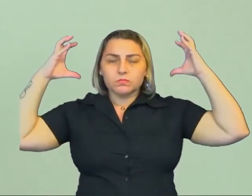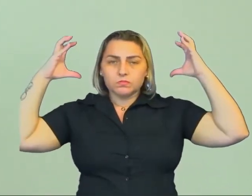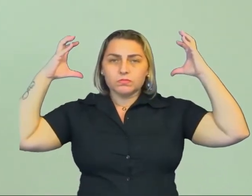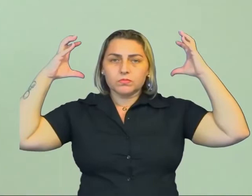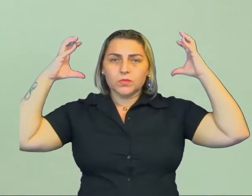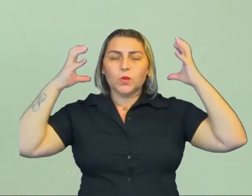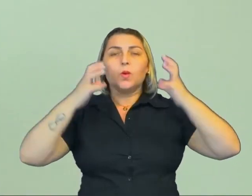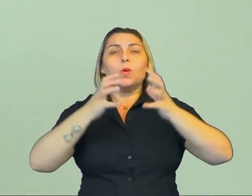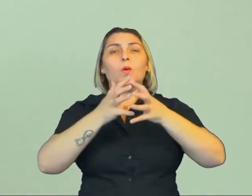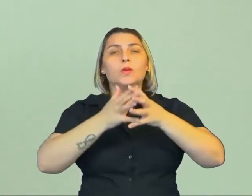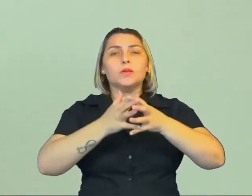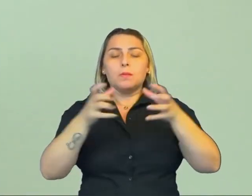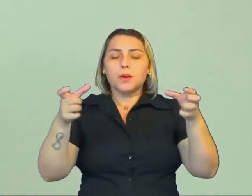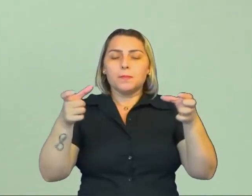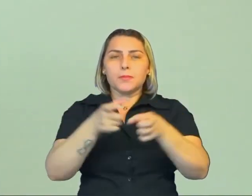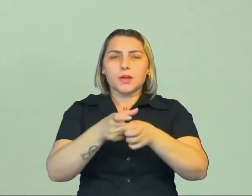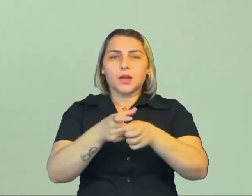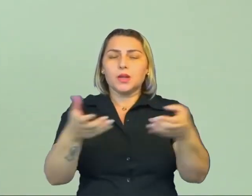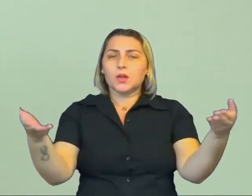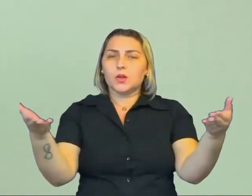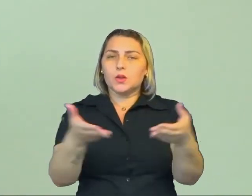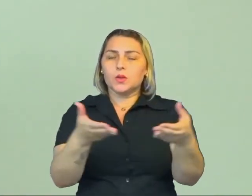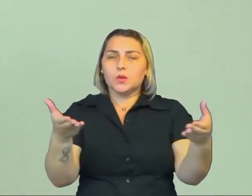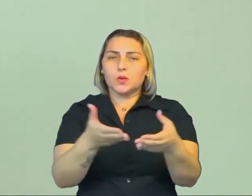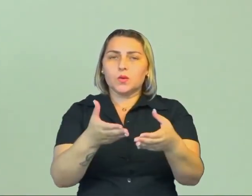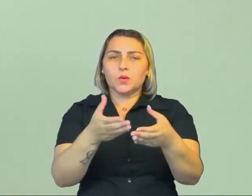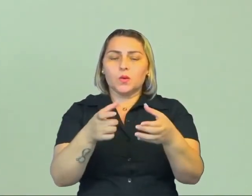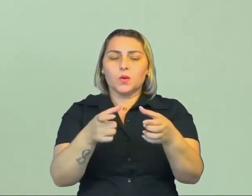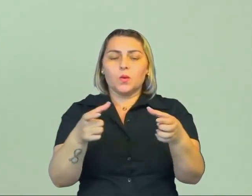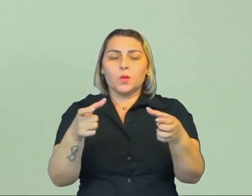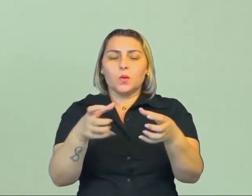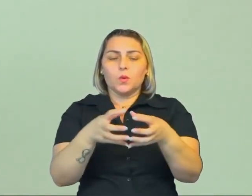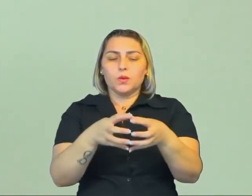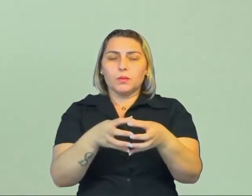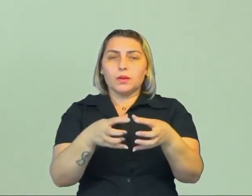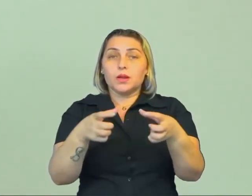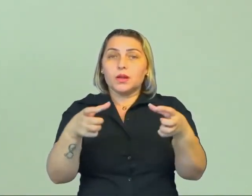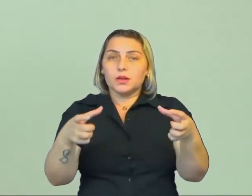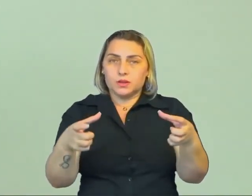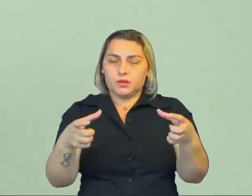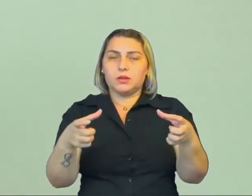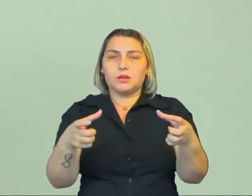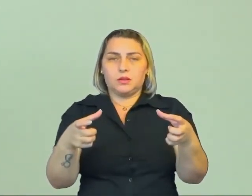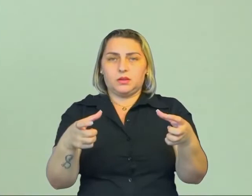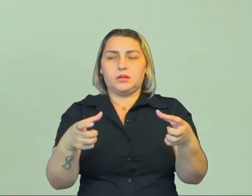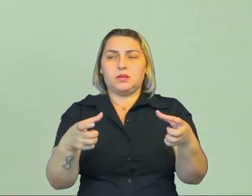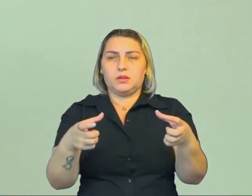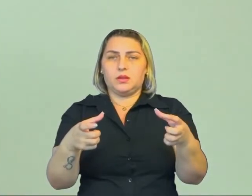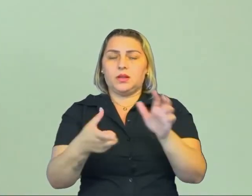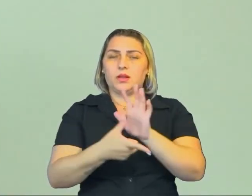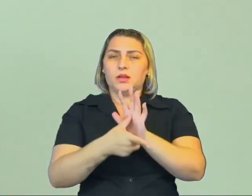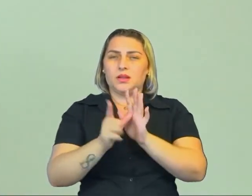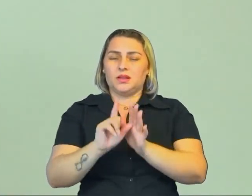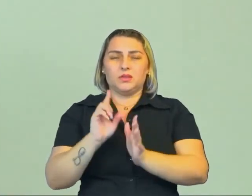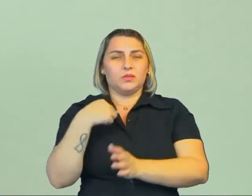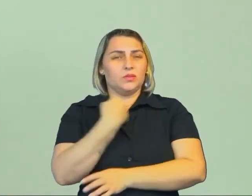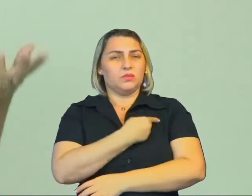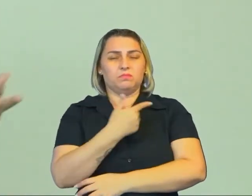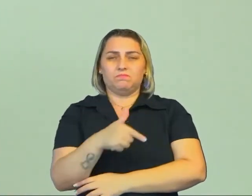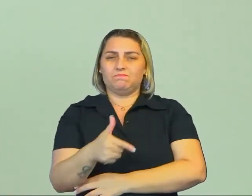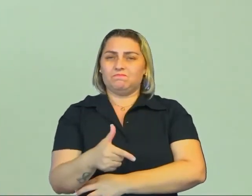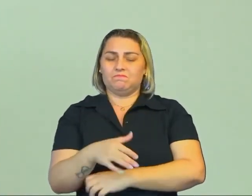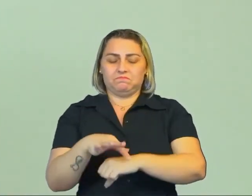o cérebro era menor, e hoje em dia o cérebro cresceu, tanto é que antigamente nós não